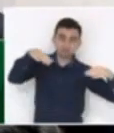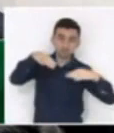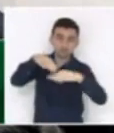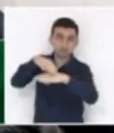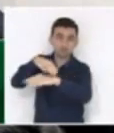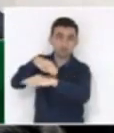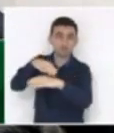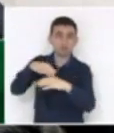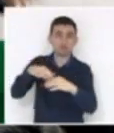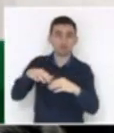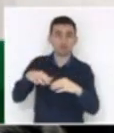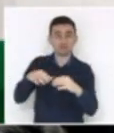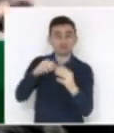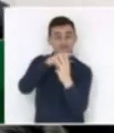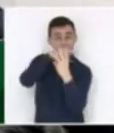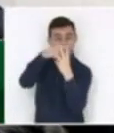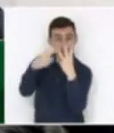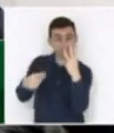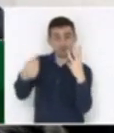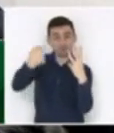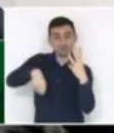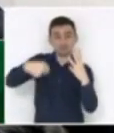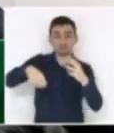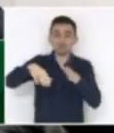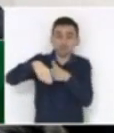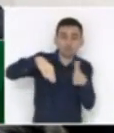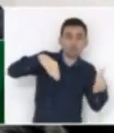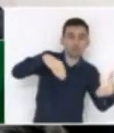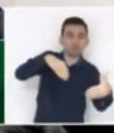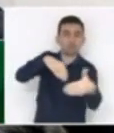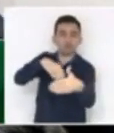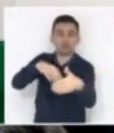loteamento aprovado recentemente.